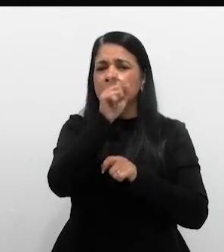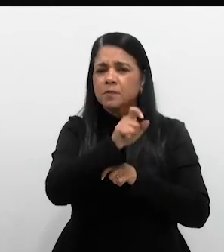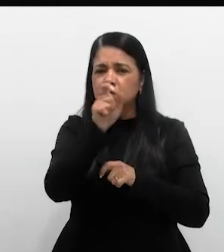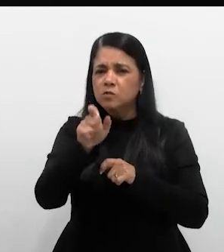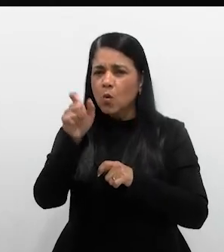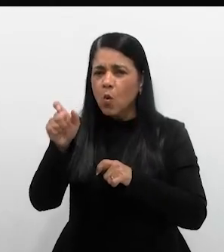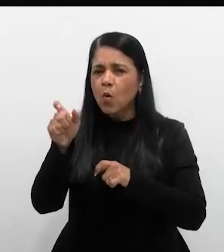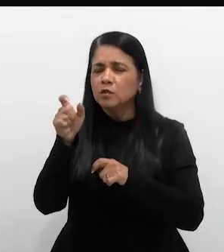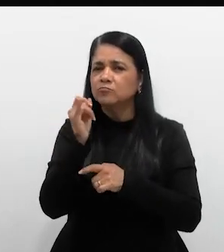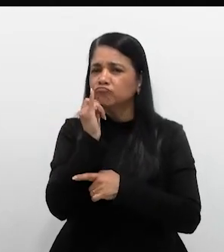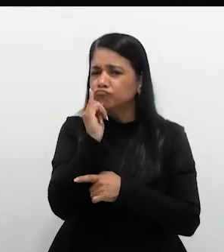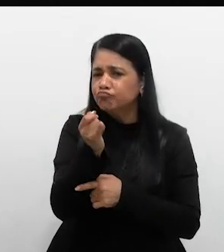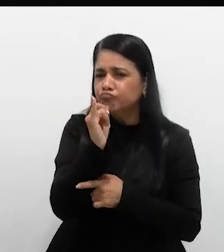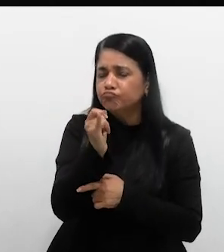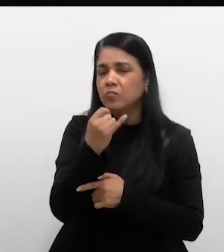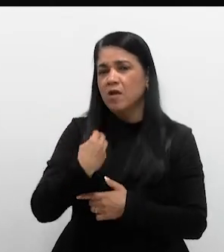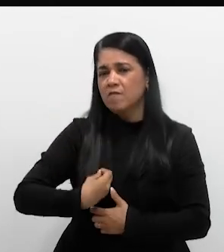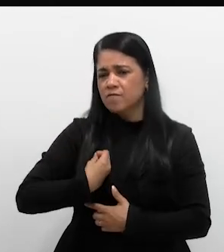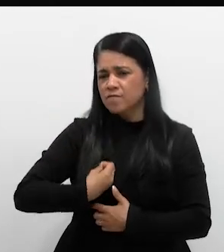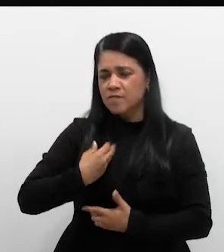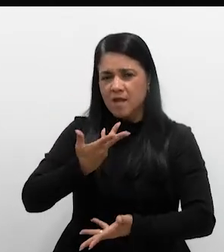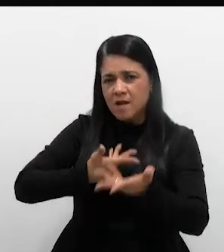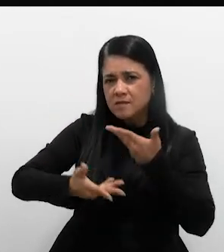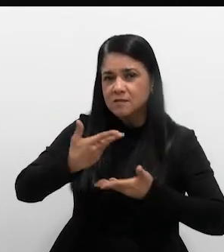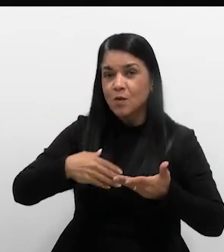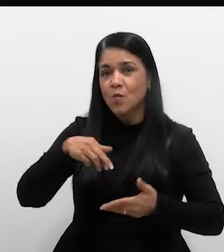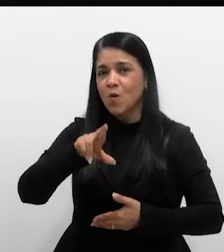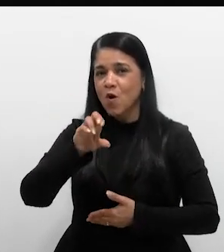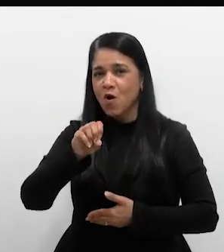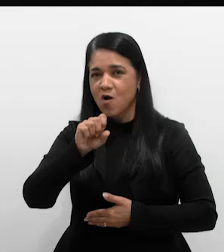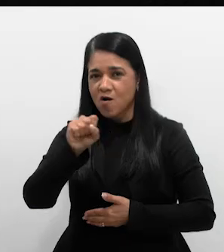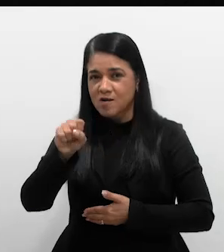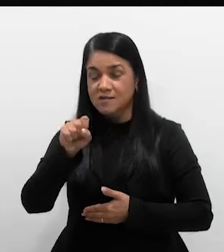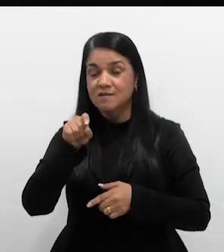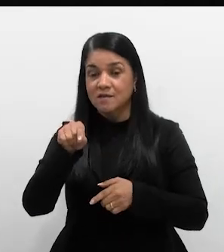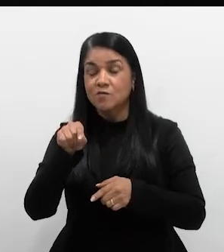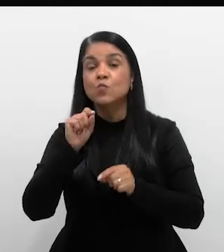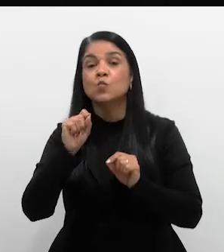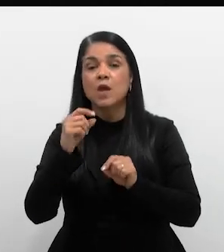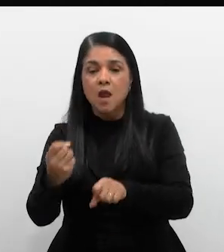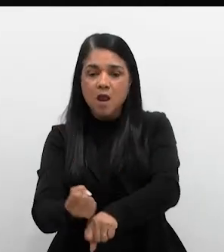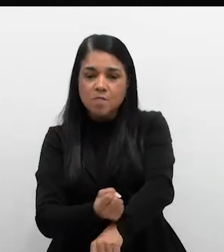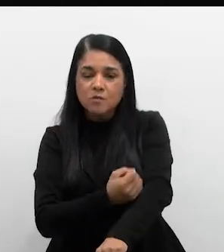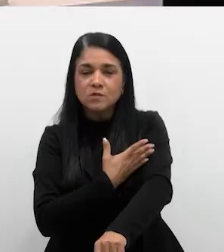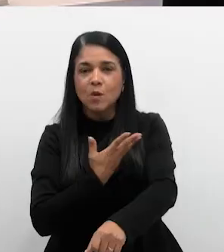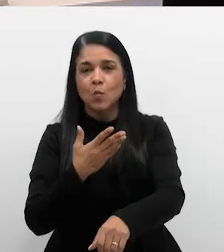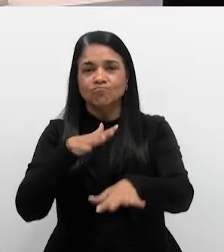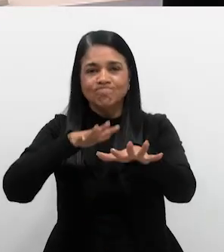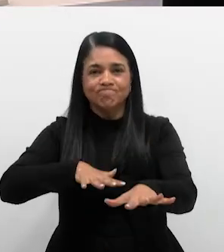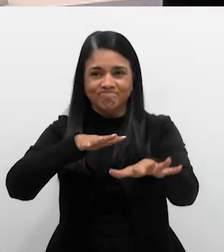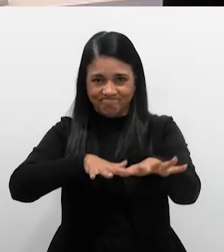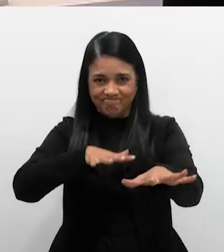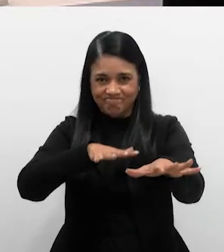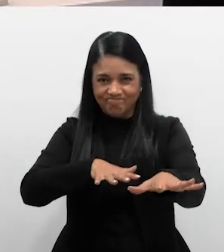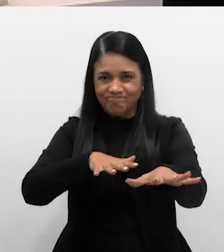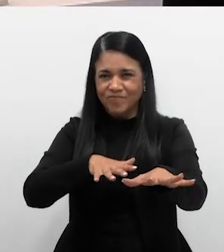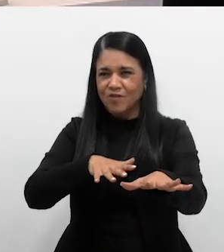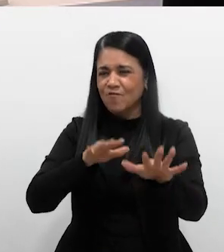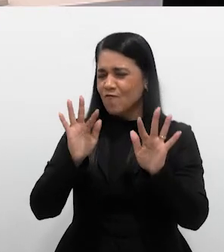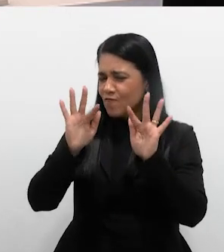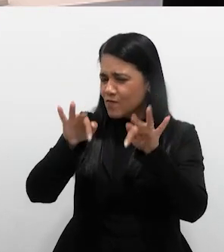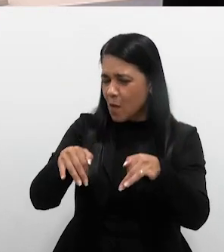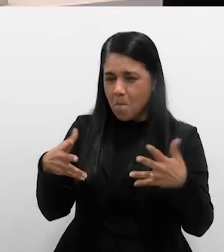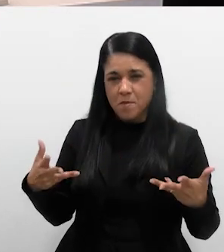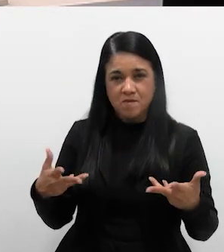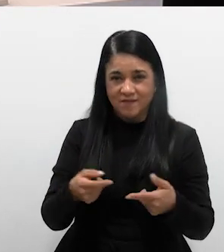das pessoas que viveram com a Rosa para transmitir para nós a emoção que nós iríamos levar para o desfile. Bem legal. O resultado